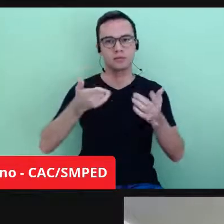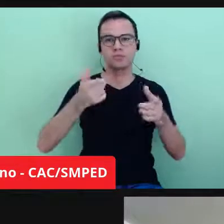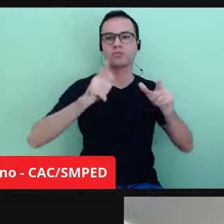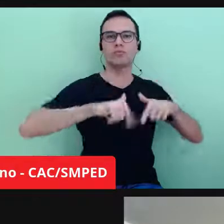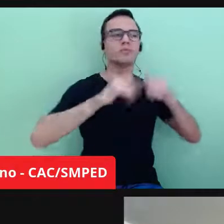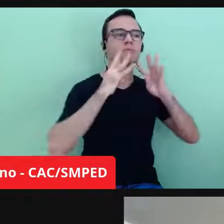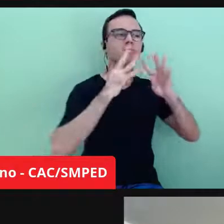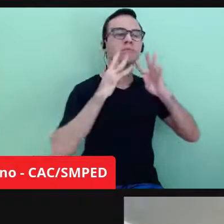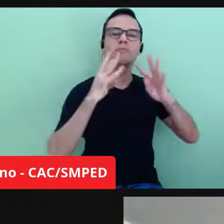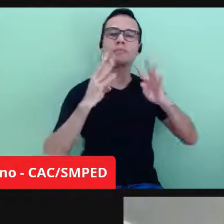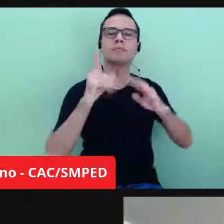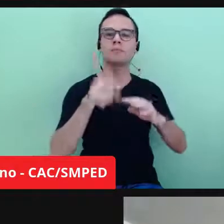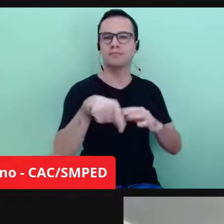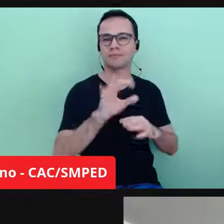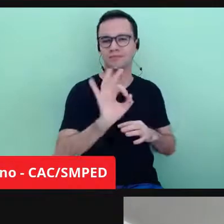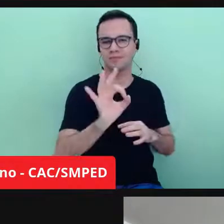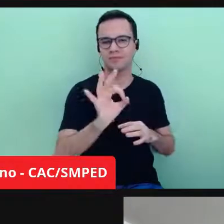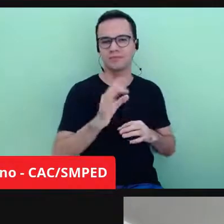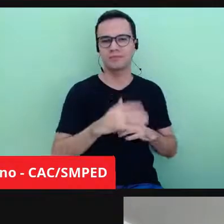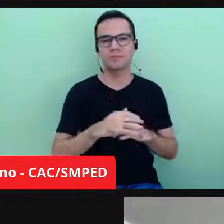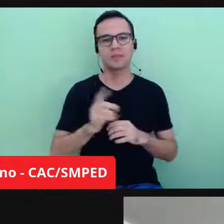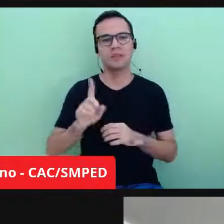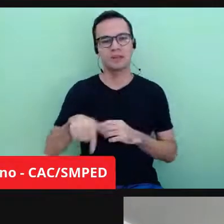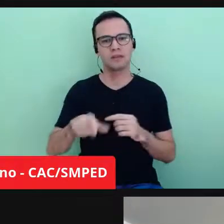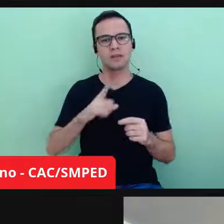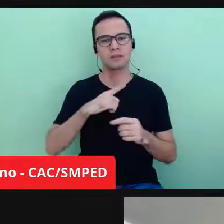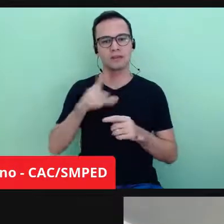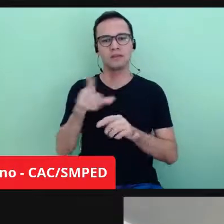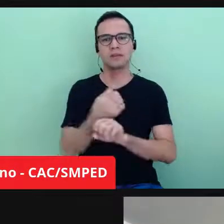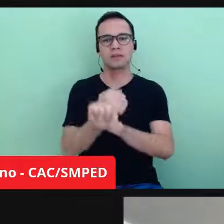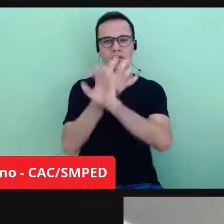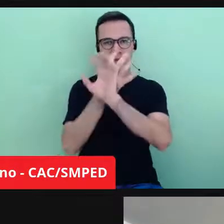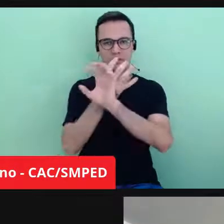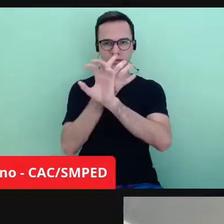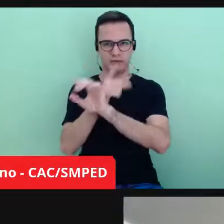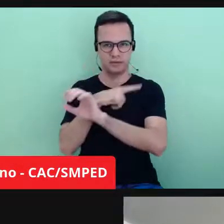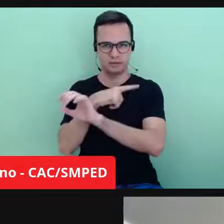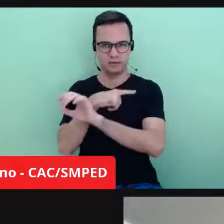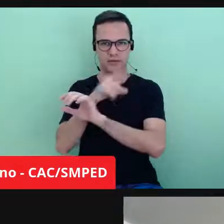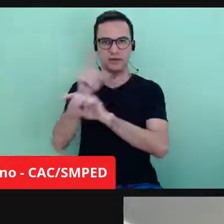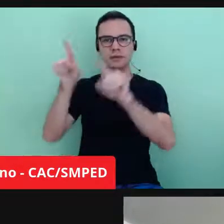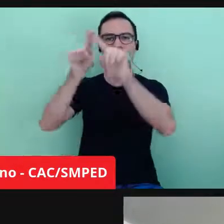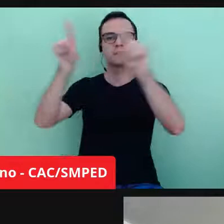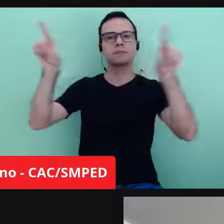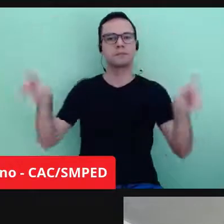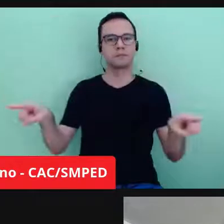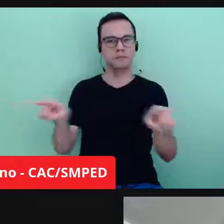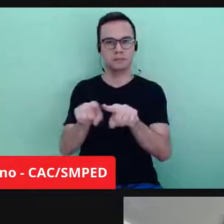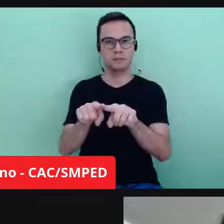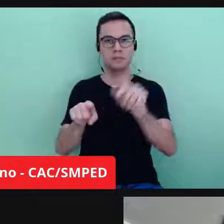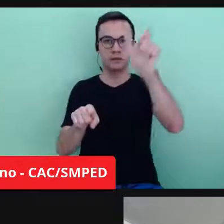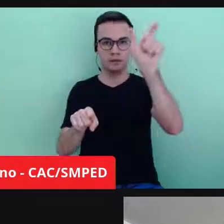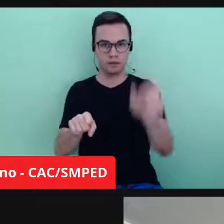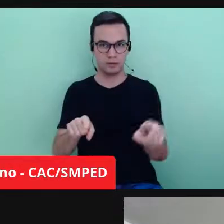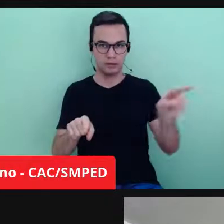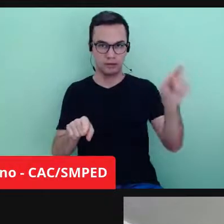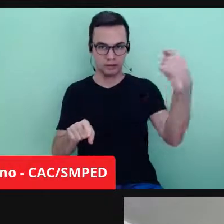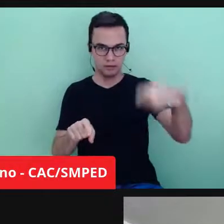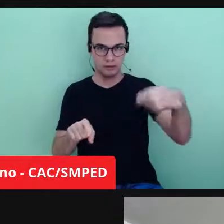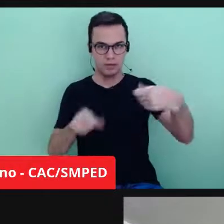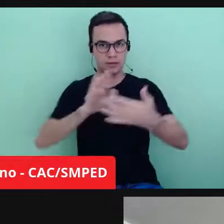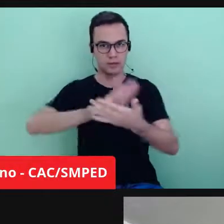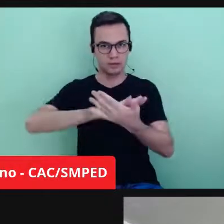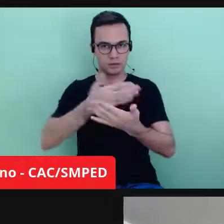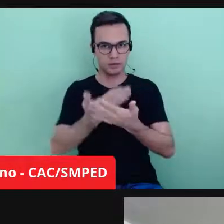atendimento e que realmente a gente tinha um webcam, um monitor específico, e quando a pessoa precisava de um intérprete